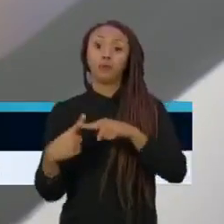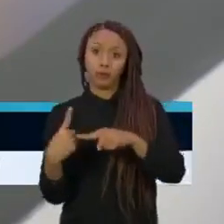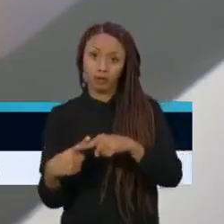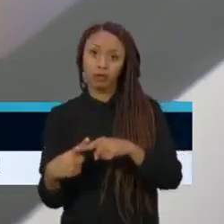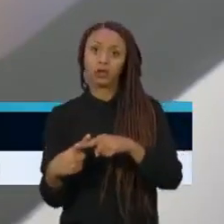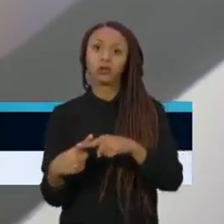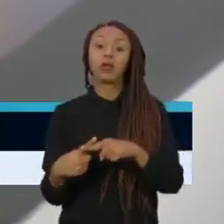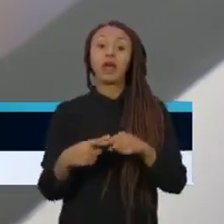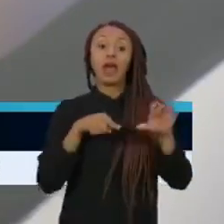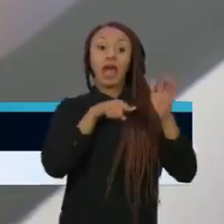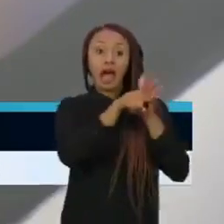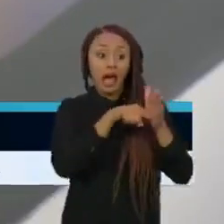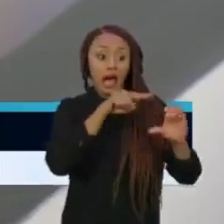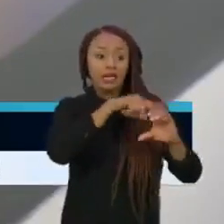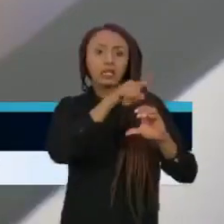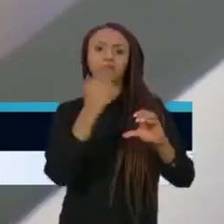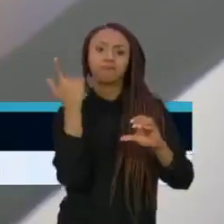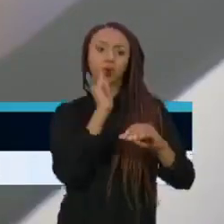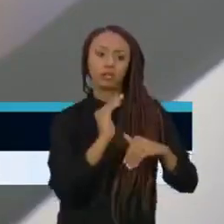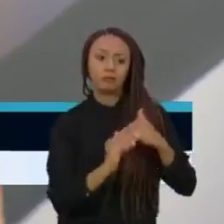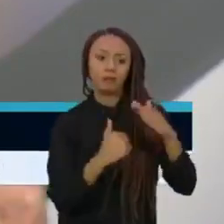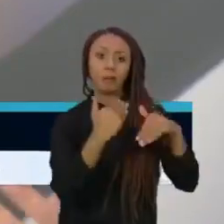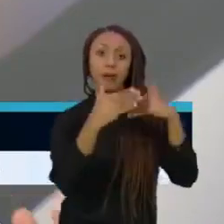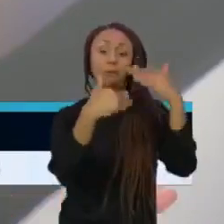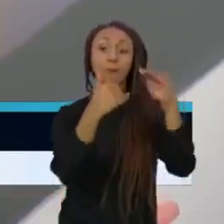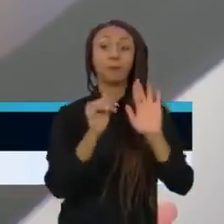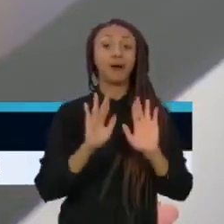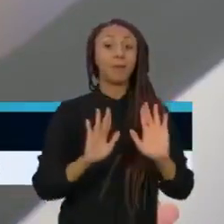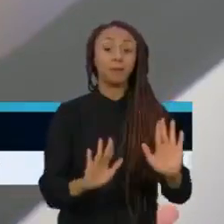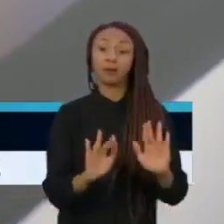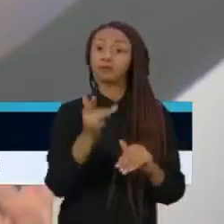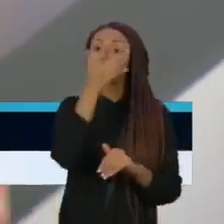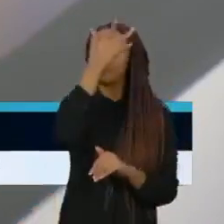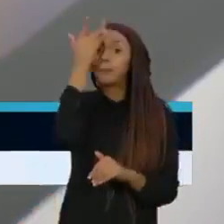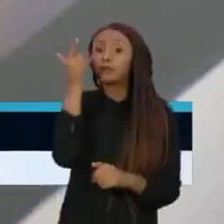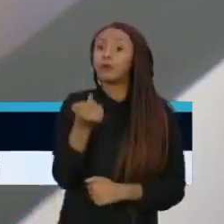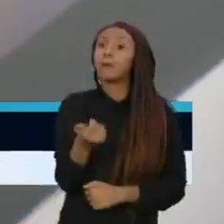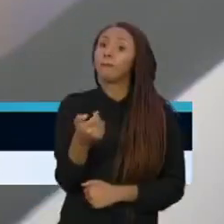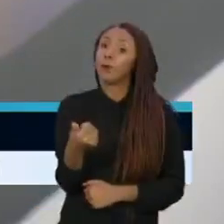desenvolvimento da ciência chega lá. Mas ainda é para pouca gente e muito caro.